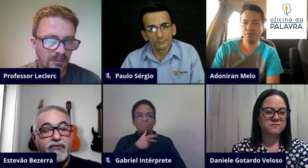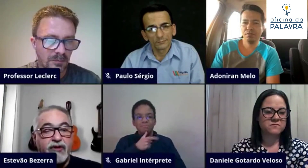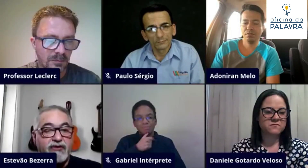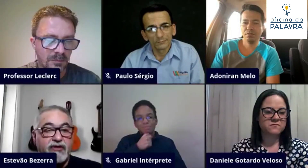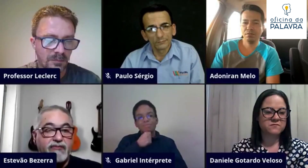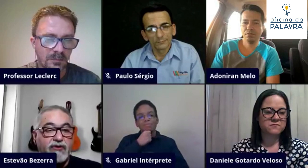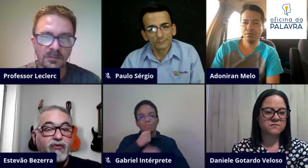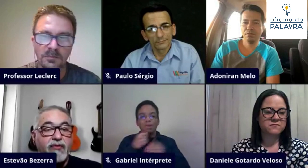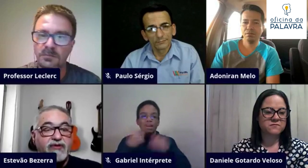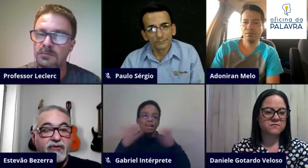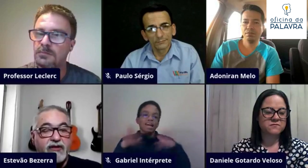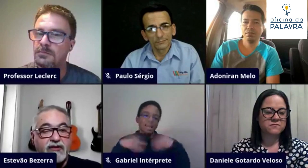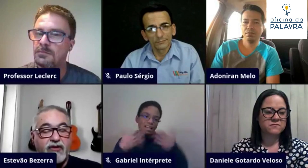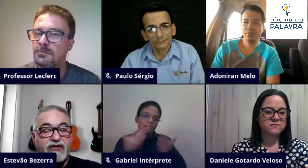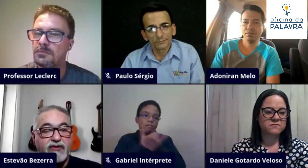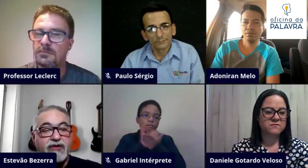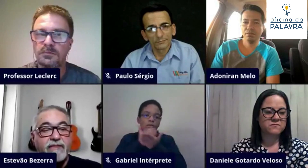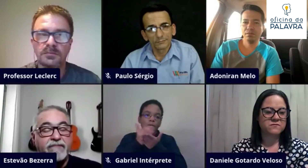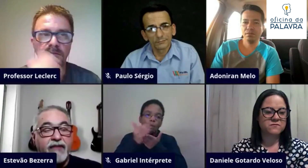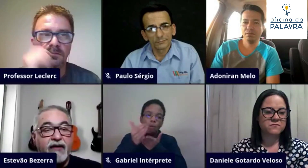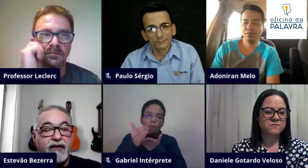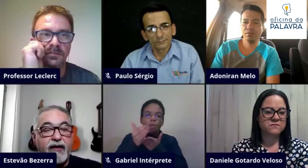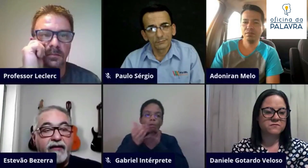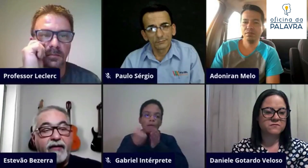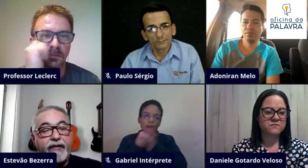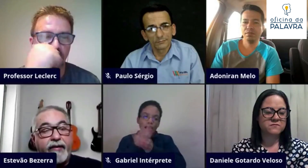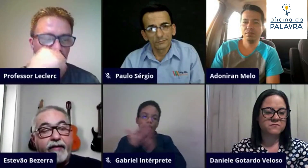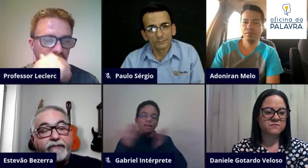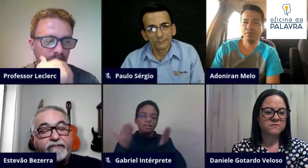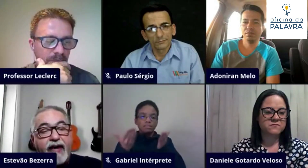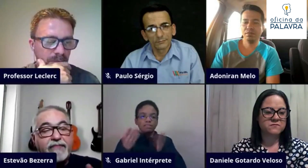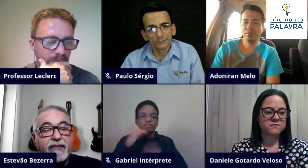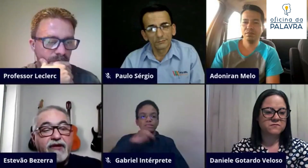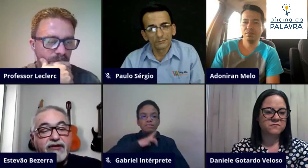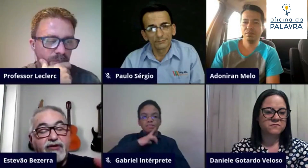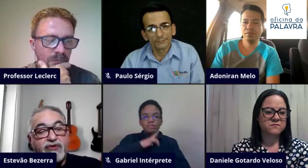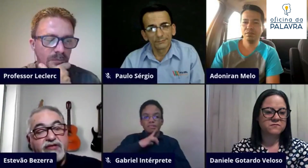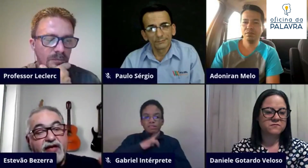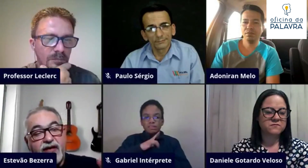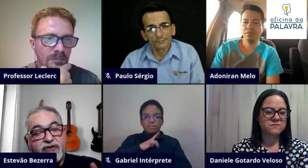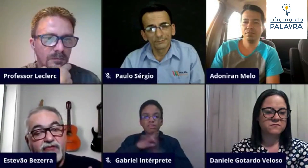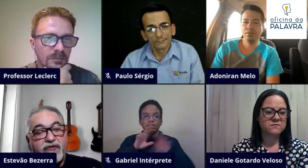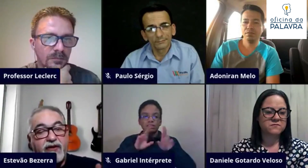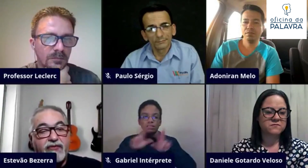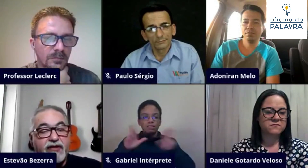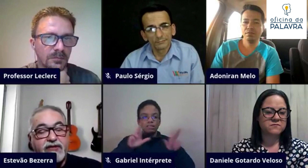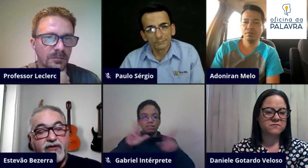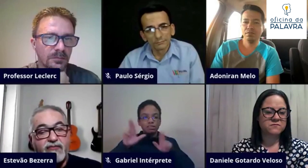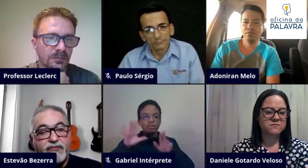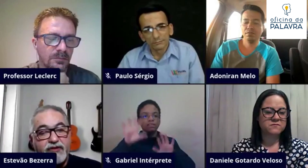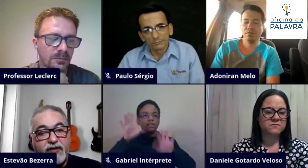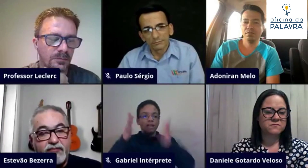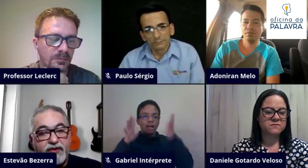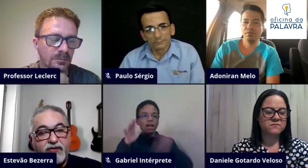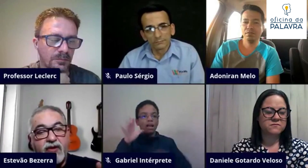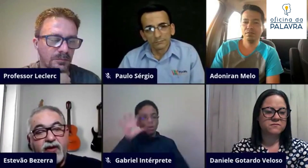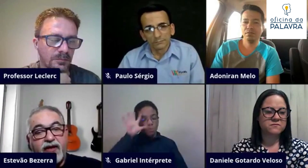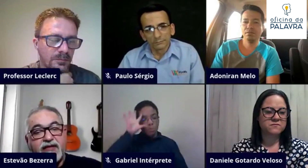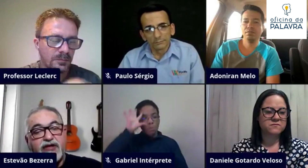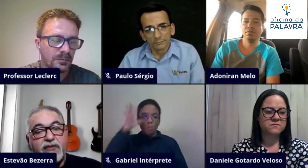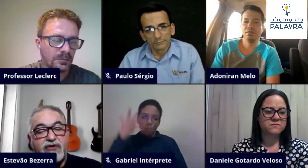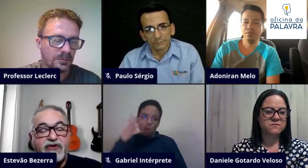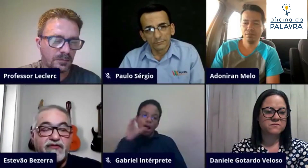engateando, porque nós temos algumas outras situações em que rapidamente a gente consegue resolver, outras não, por exemplo.